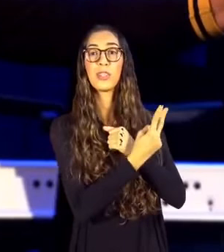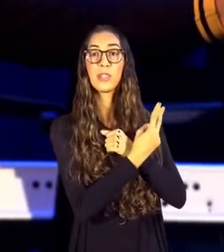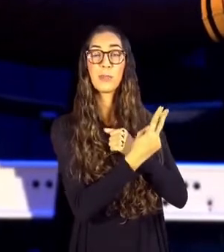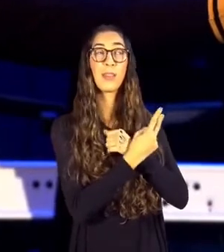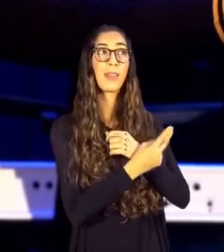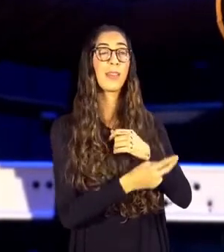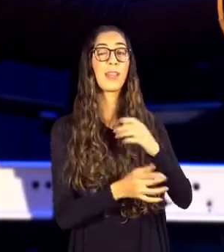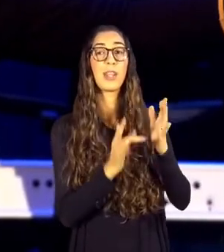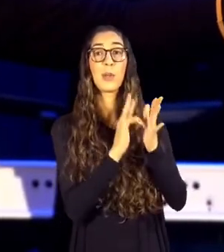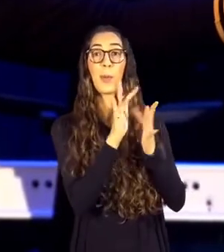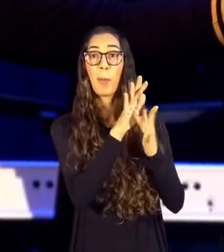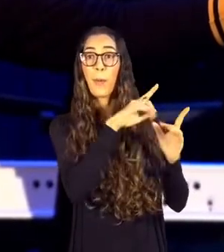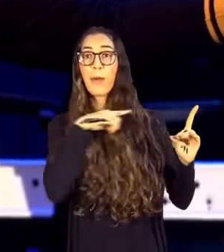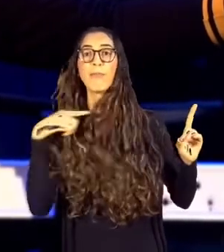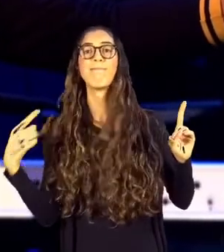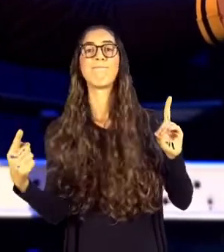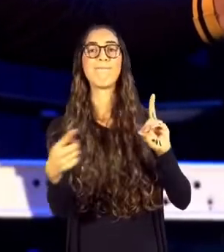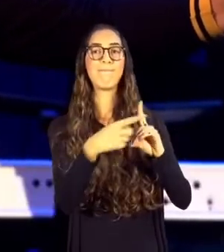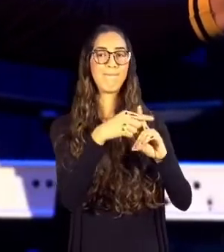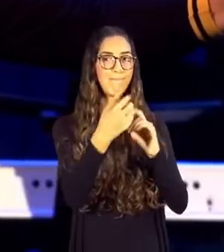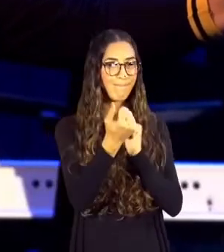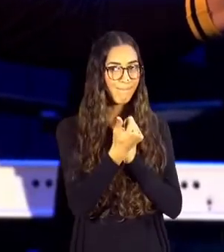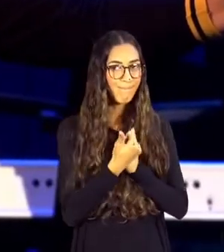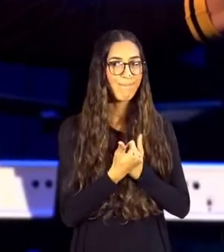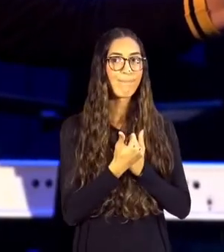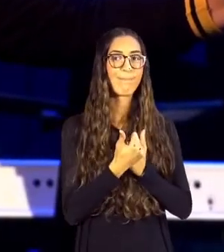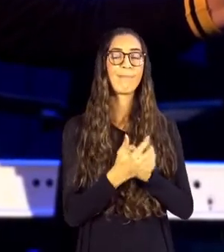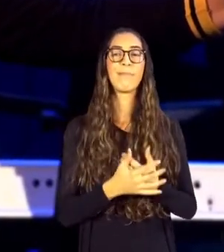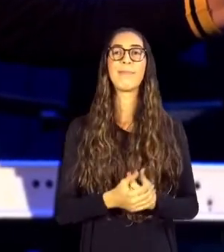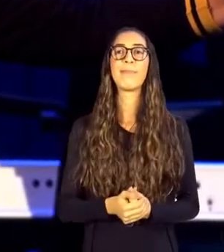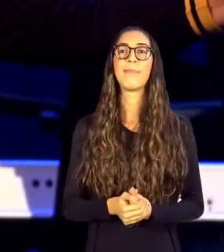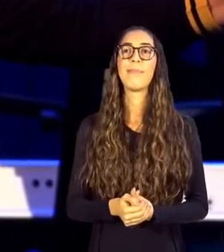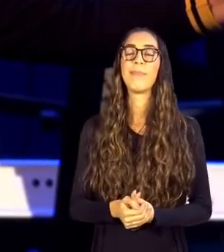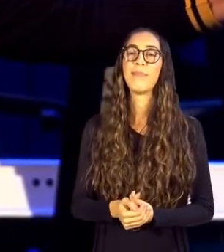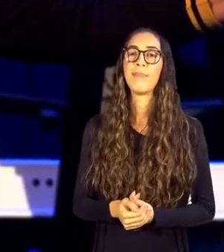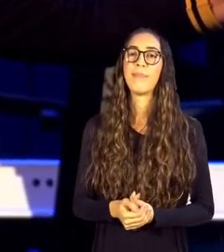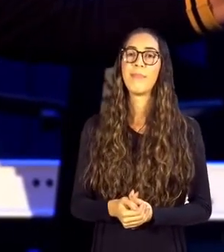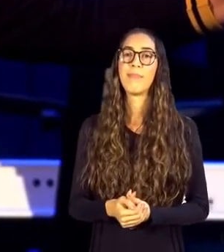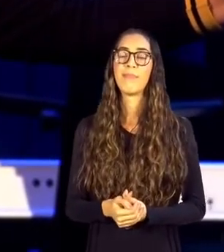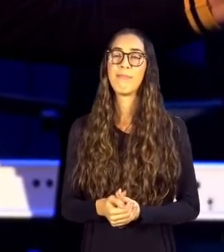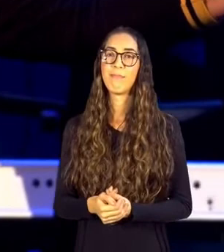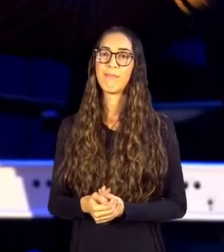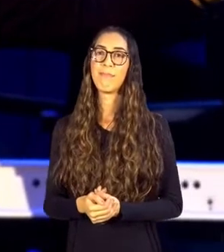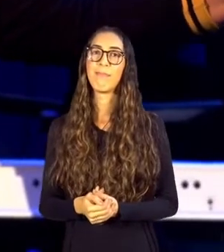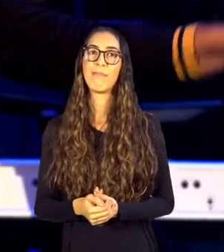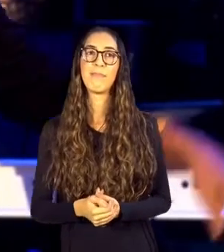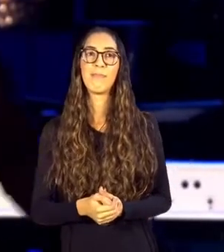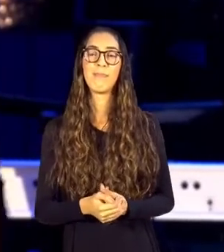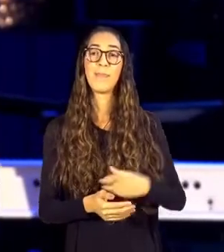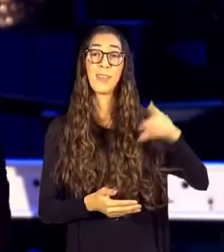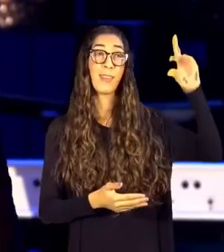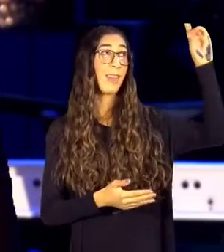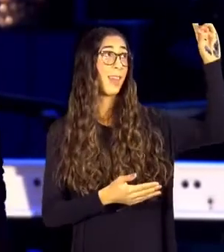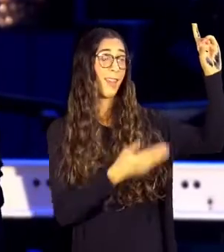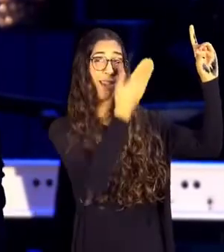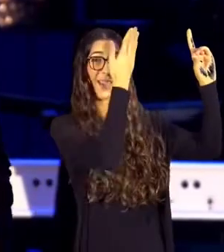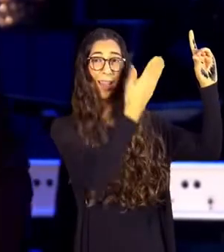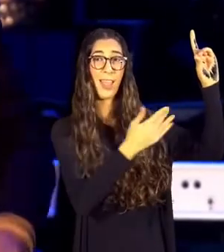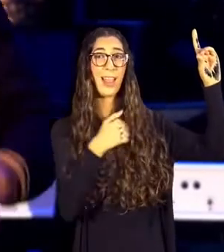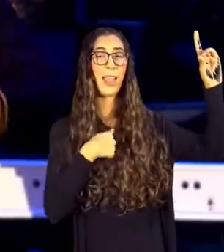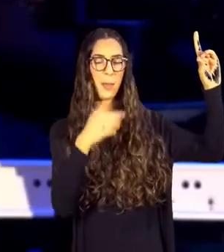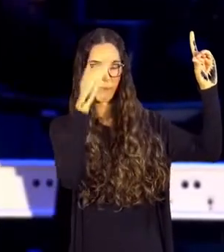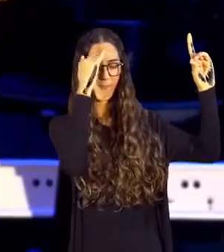eu comprovei hoje sobre probabilidades que se existe um Deus que eu posso crer, é esse Deus